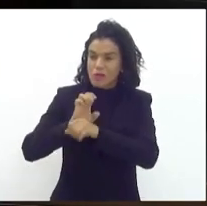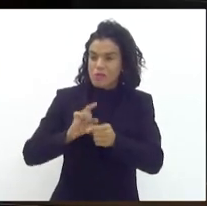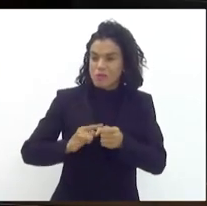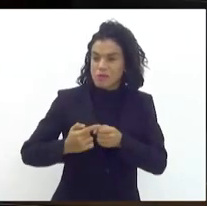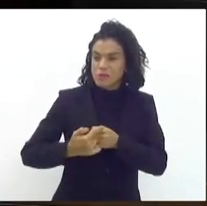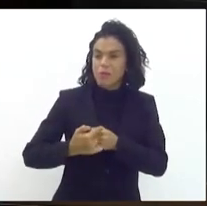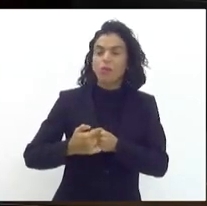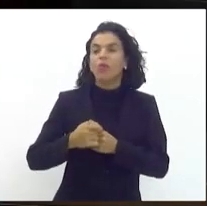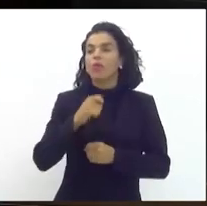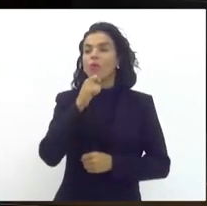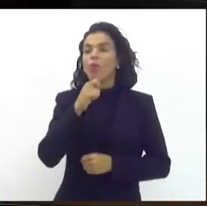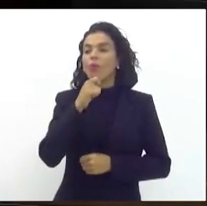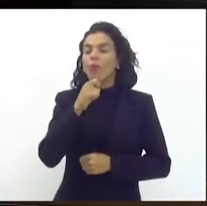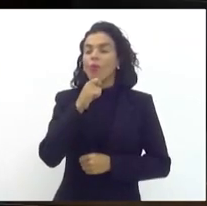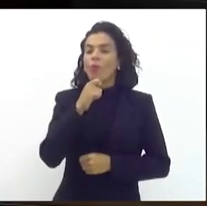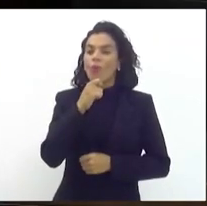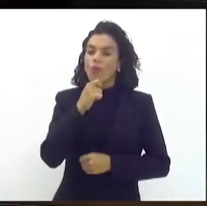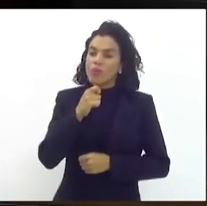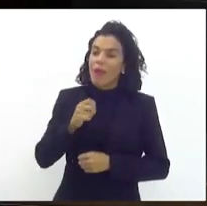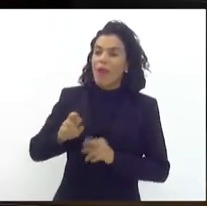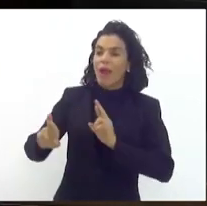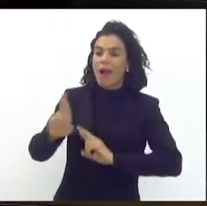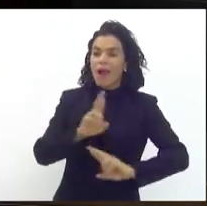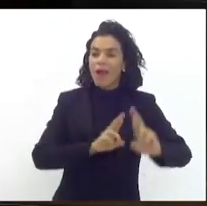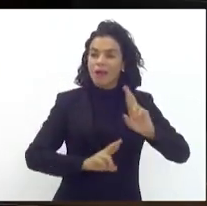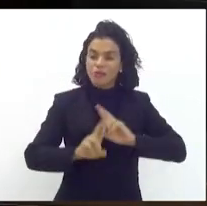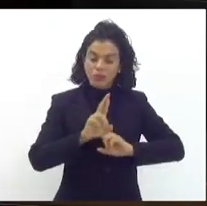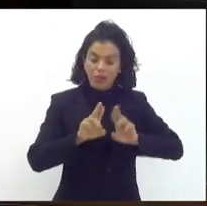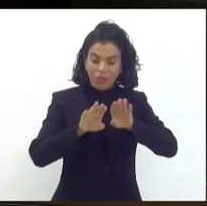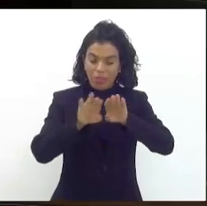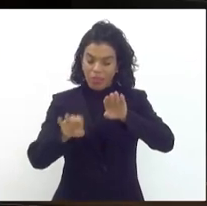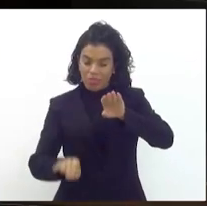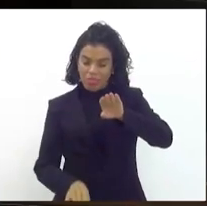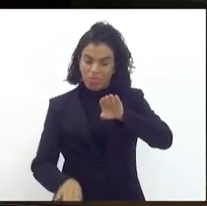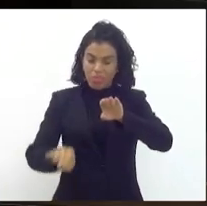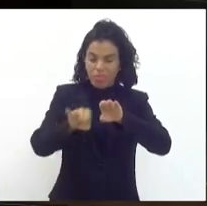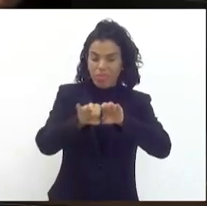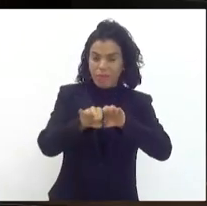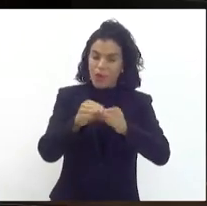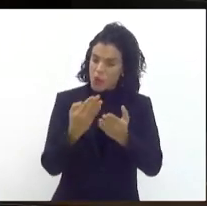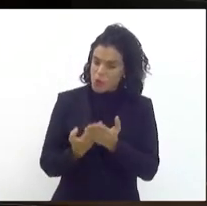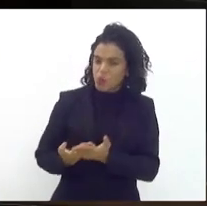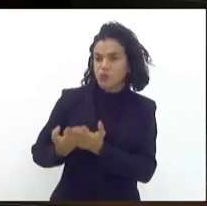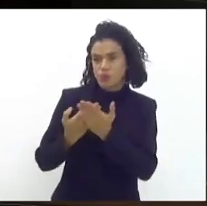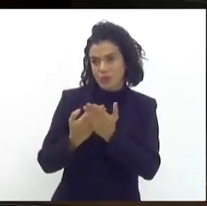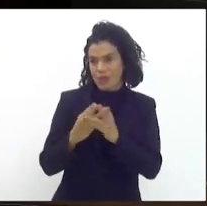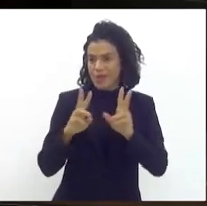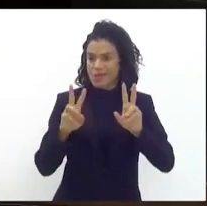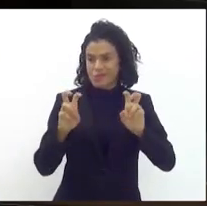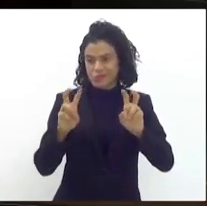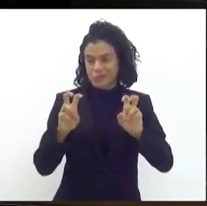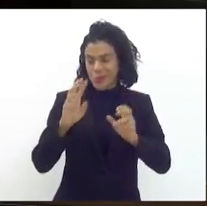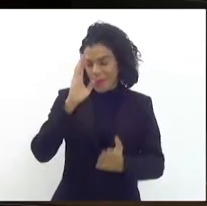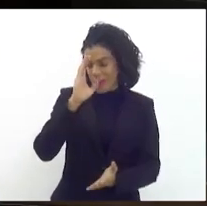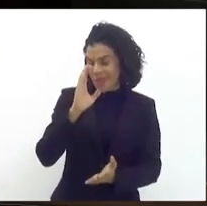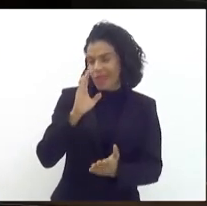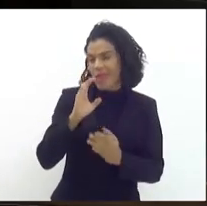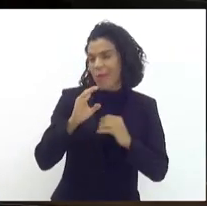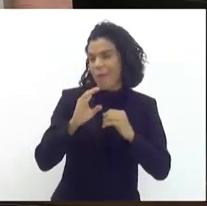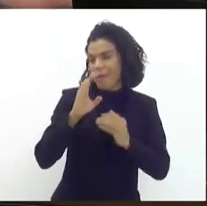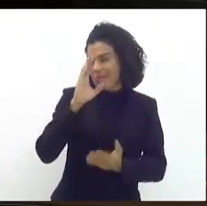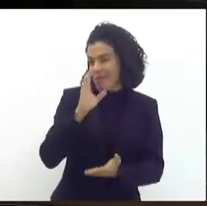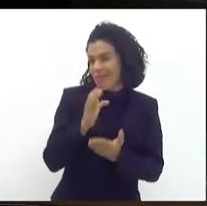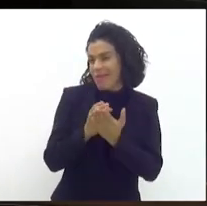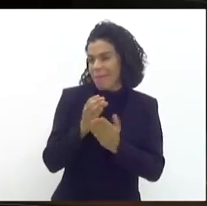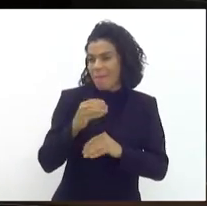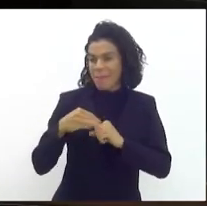sem colher frutos em termos de redução desigualdade eu estudei isso na minha dissertação do mestrado mostrei